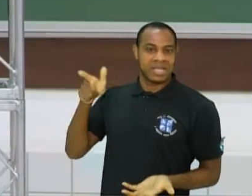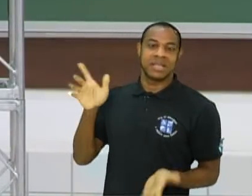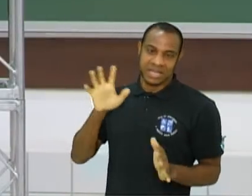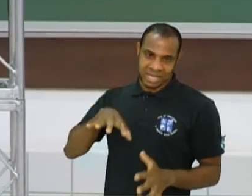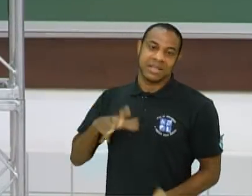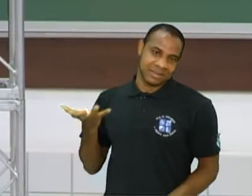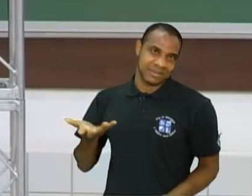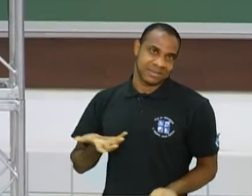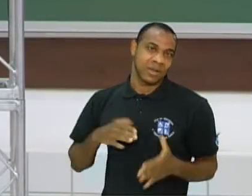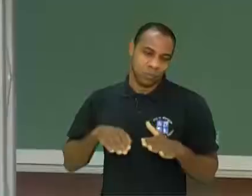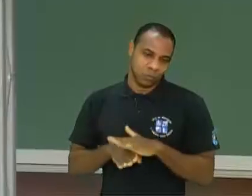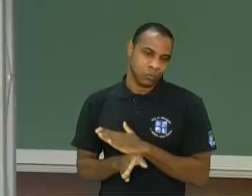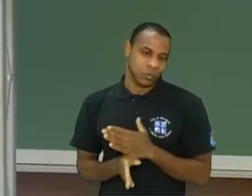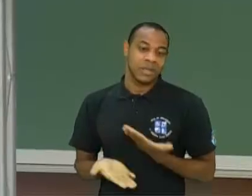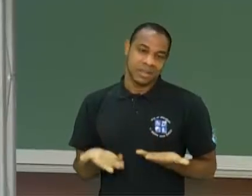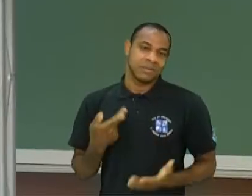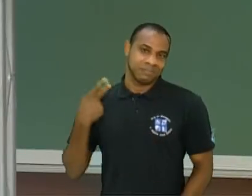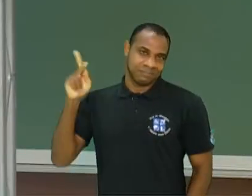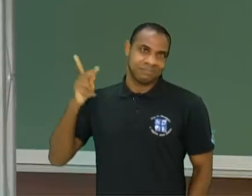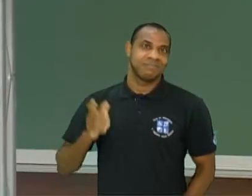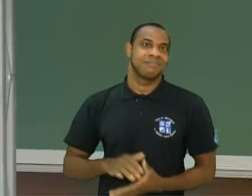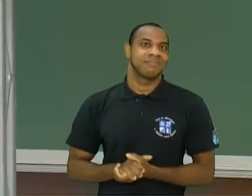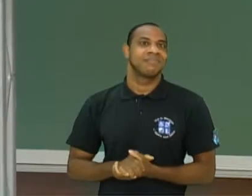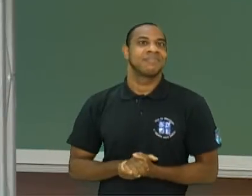cultural em relação a esses sinais.